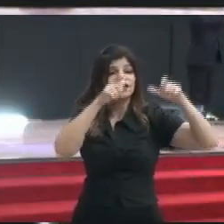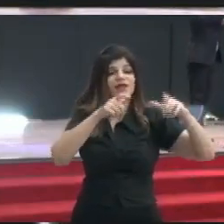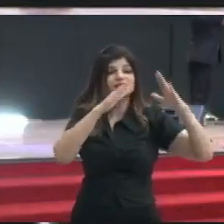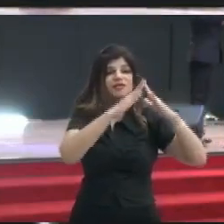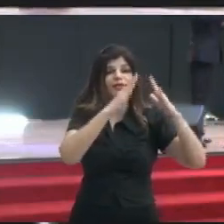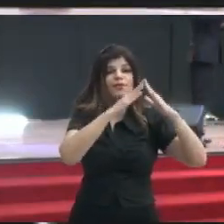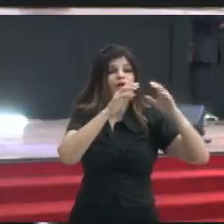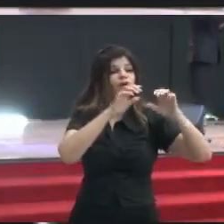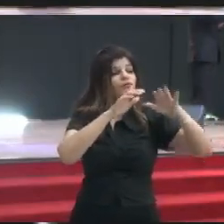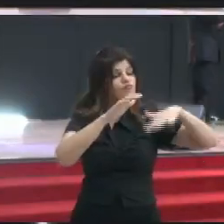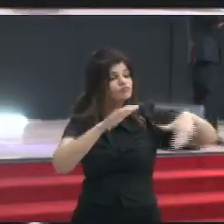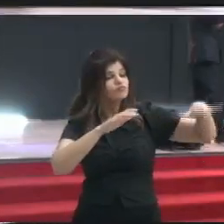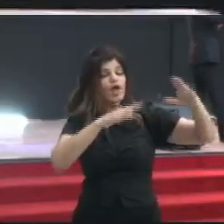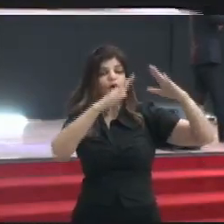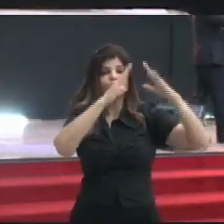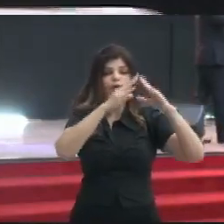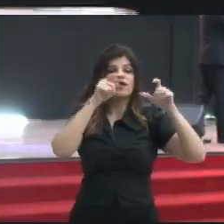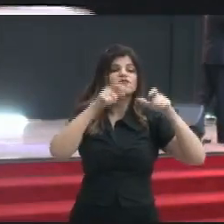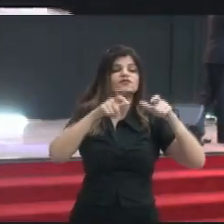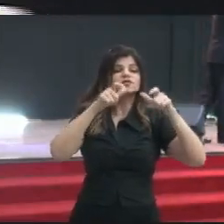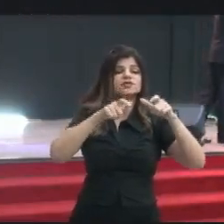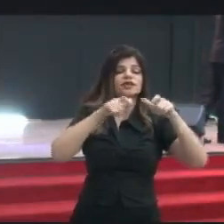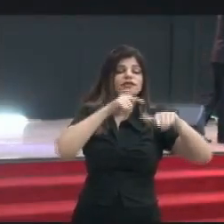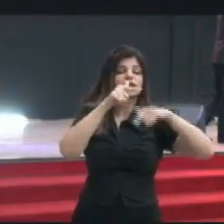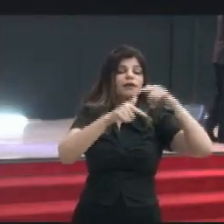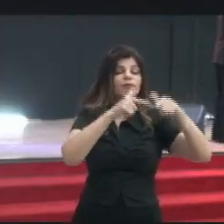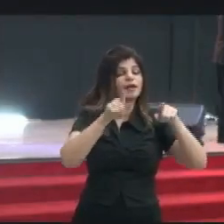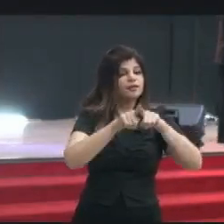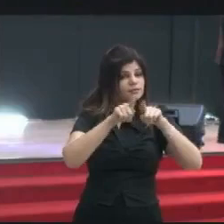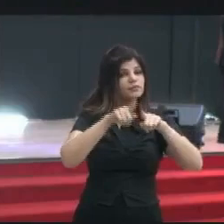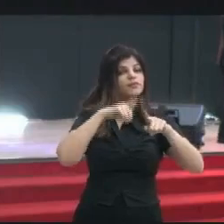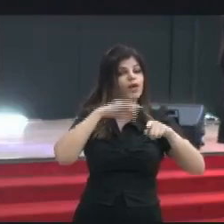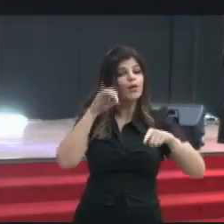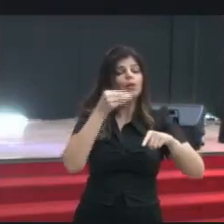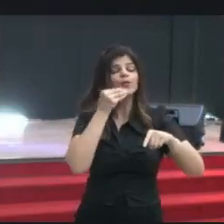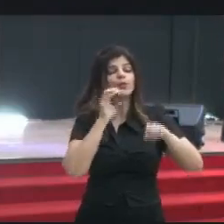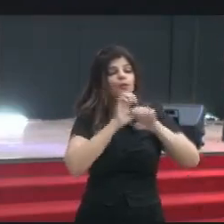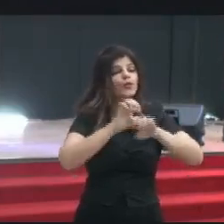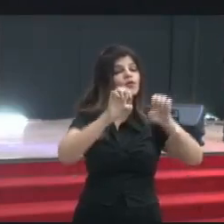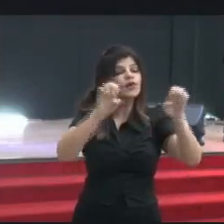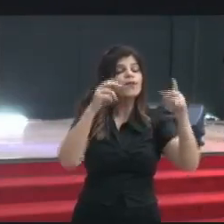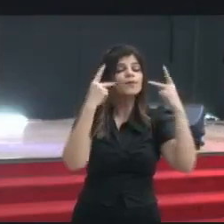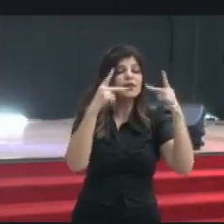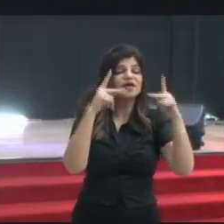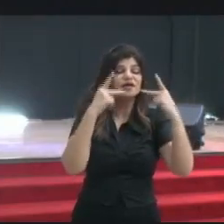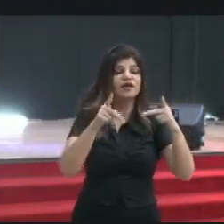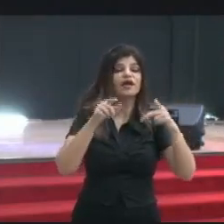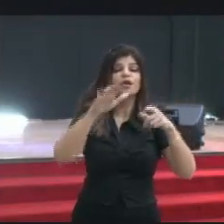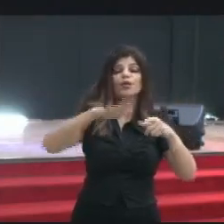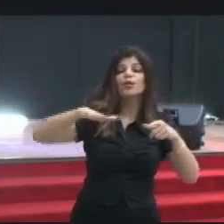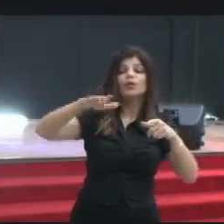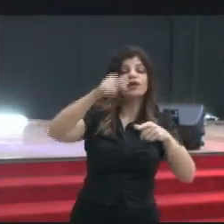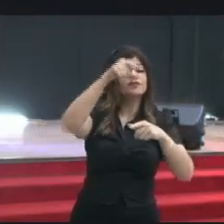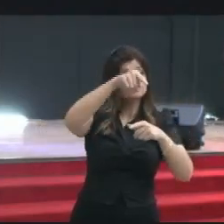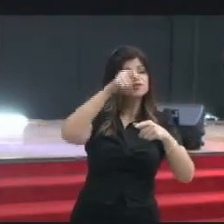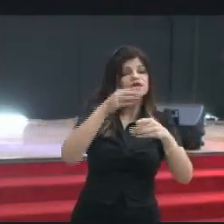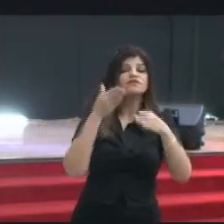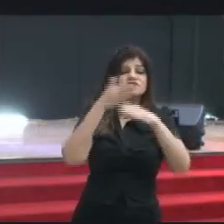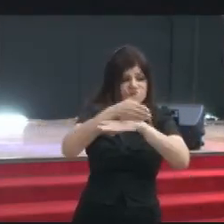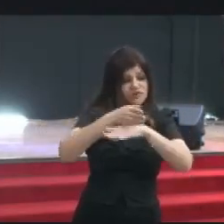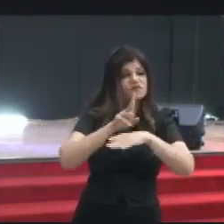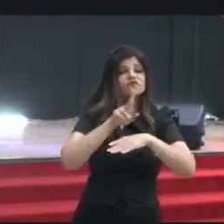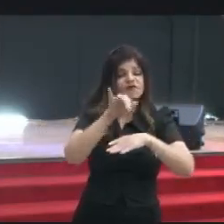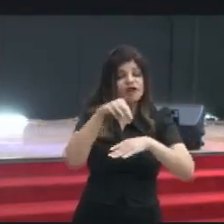O seu campo missionário é onde você trabalha. O seu campo missionário é onde você